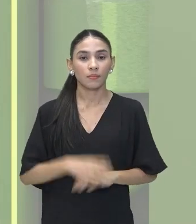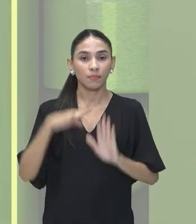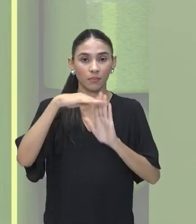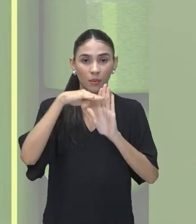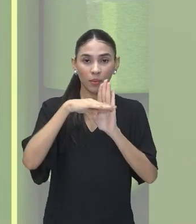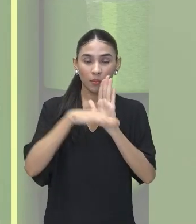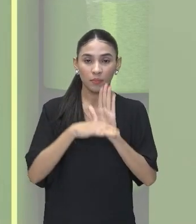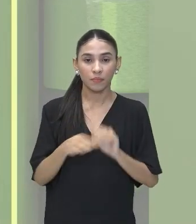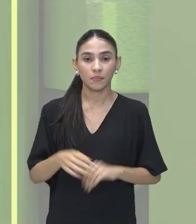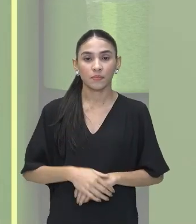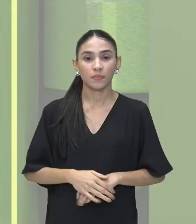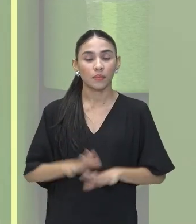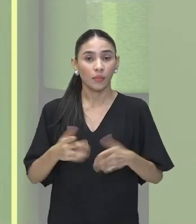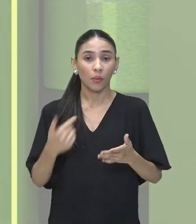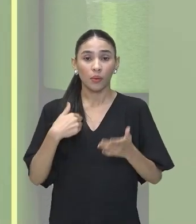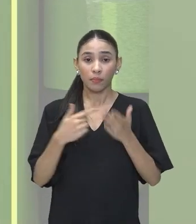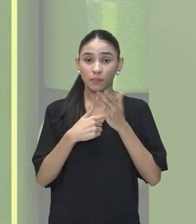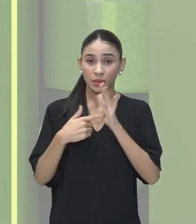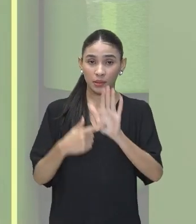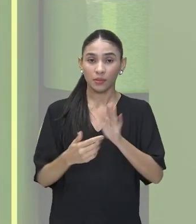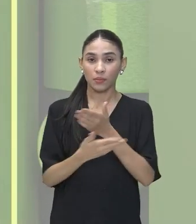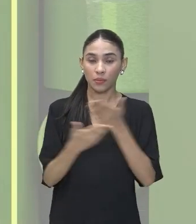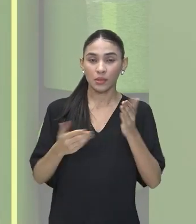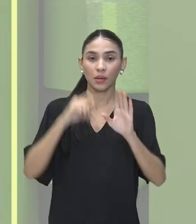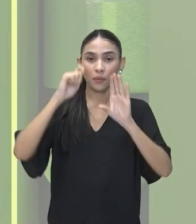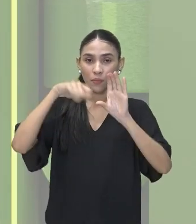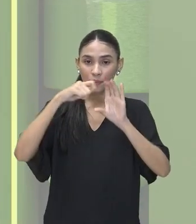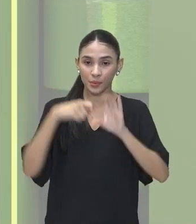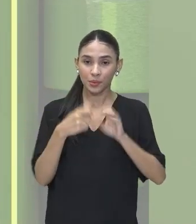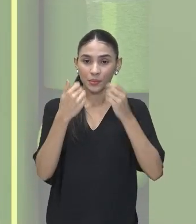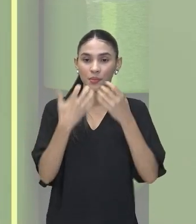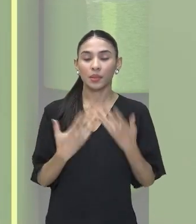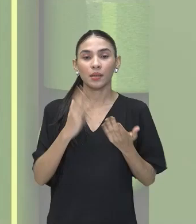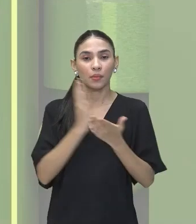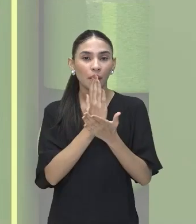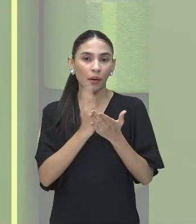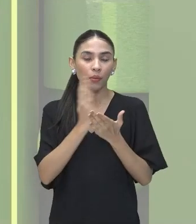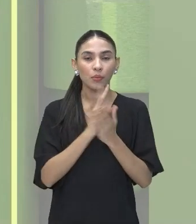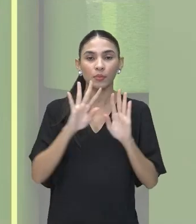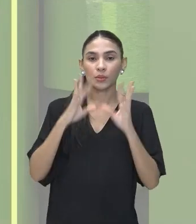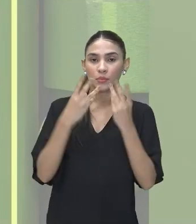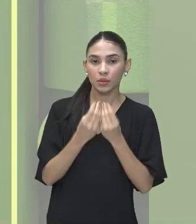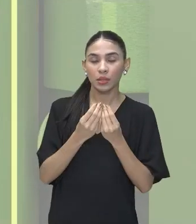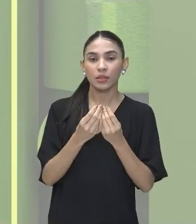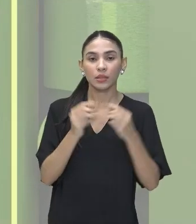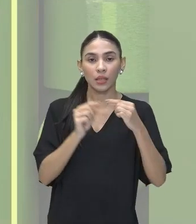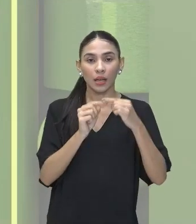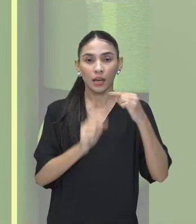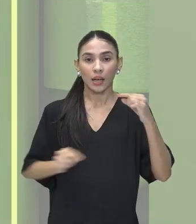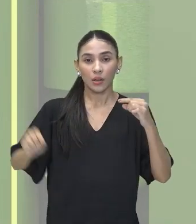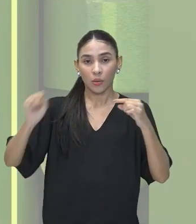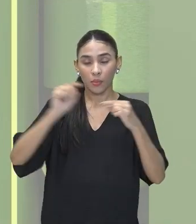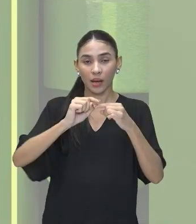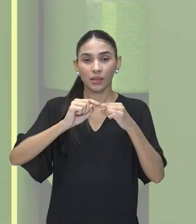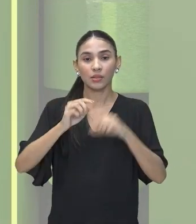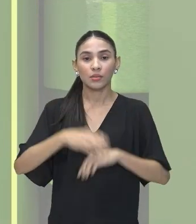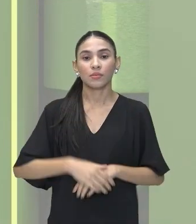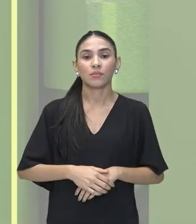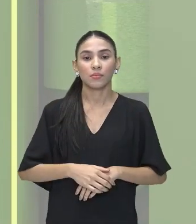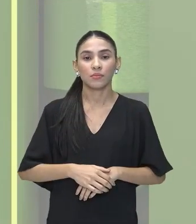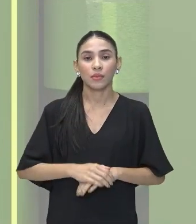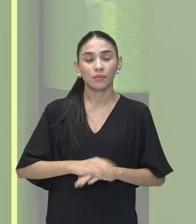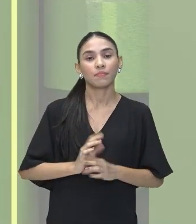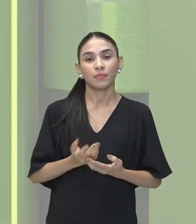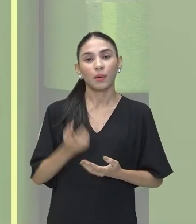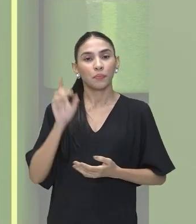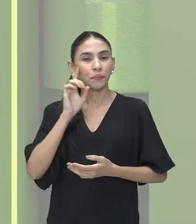classificar. E aí eu trouxe aqui para vocês um videozinho falando de alguns compostos aromáticos que estão presentes no nosso dia a